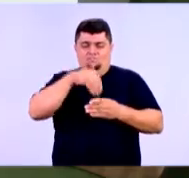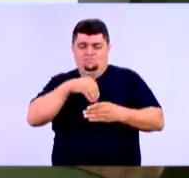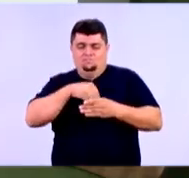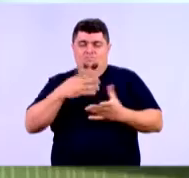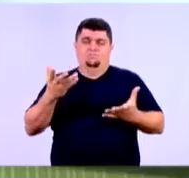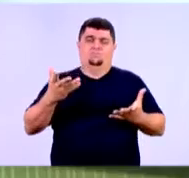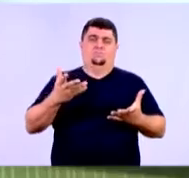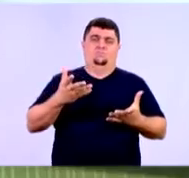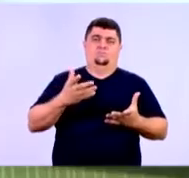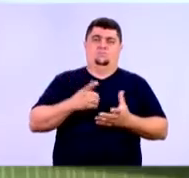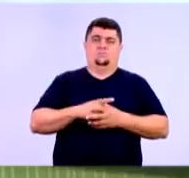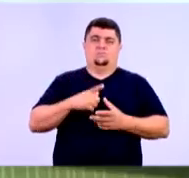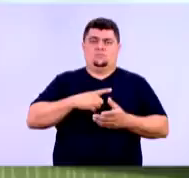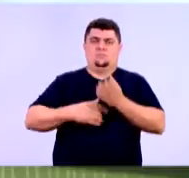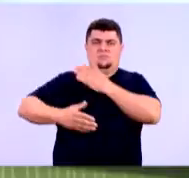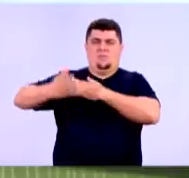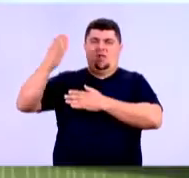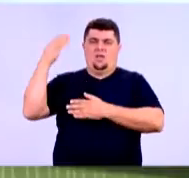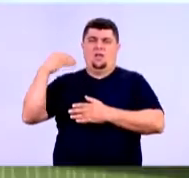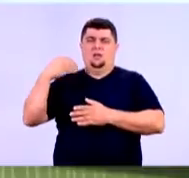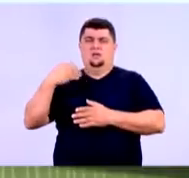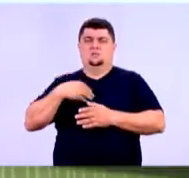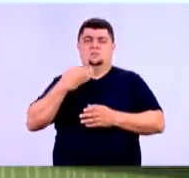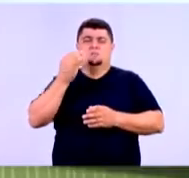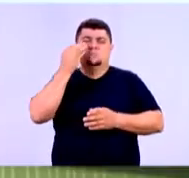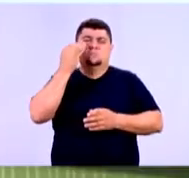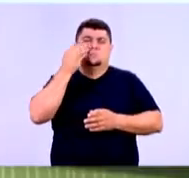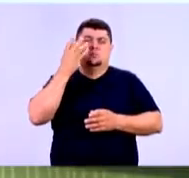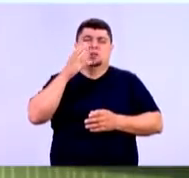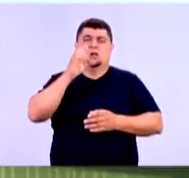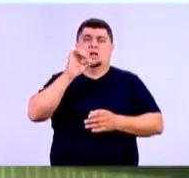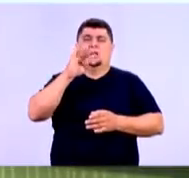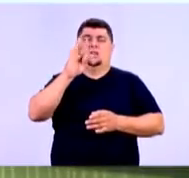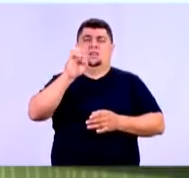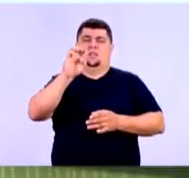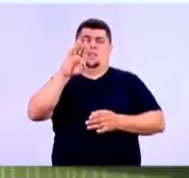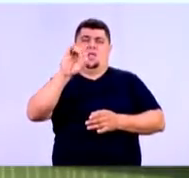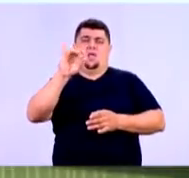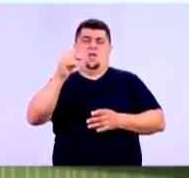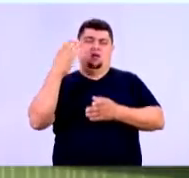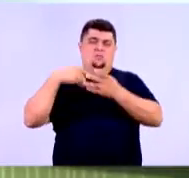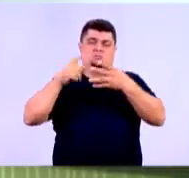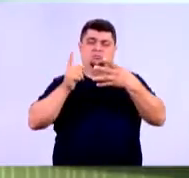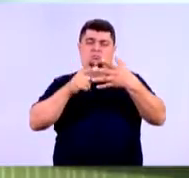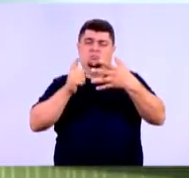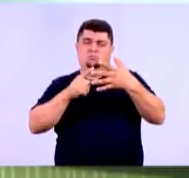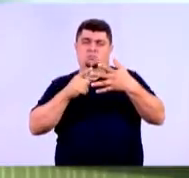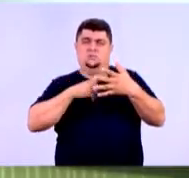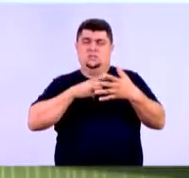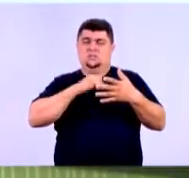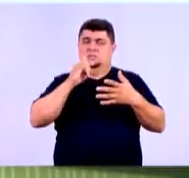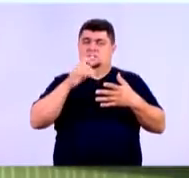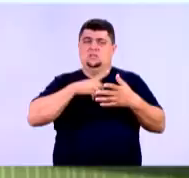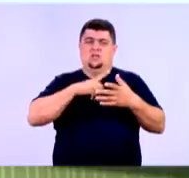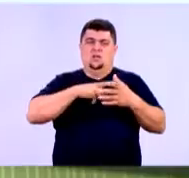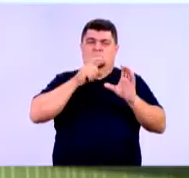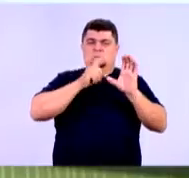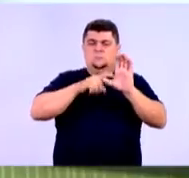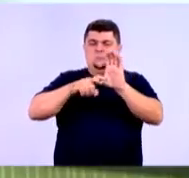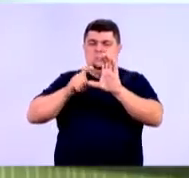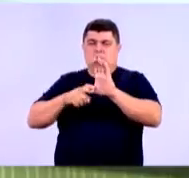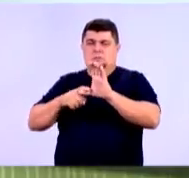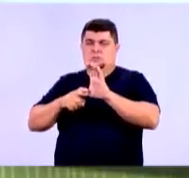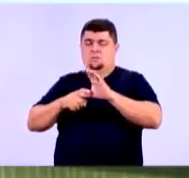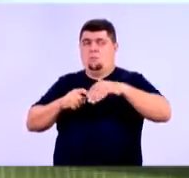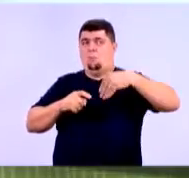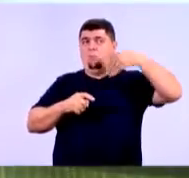Isso volta um pouco aquele último tópico dos critérios da análise técnica, que tem a ver com capital garantidor. Quando você tem dívidas maiores do que o total do seu capital,